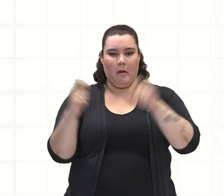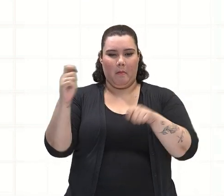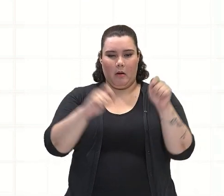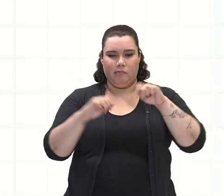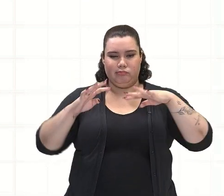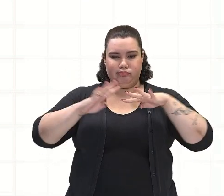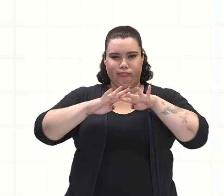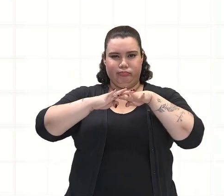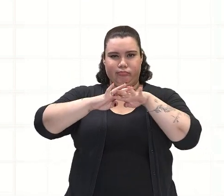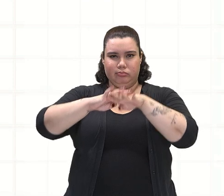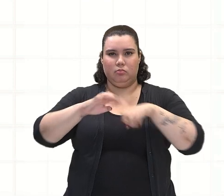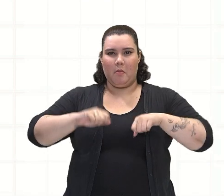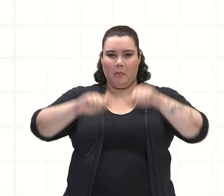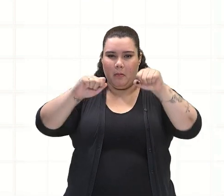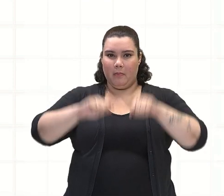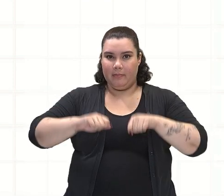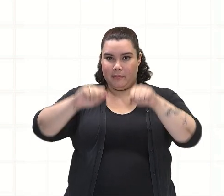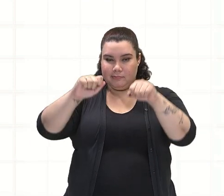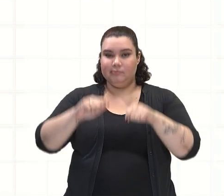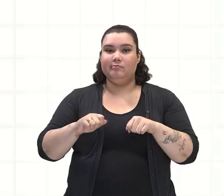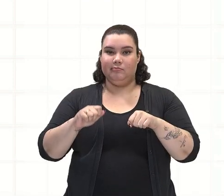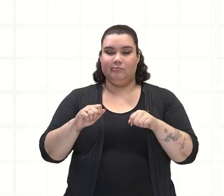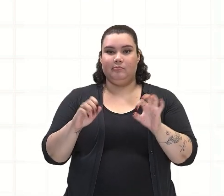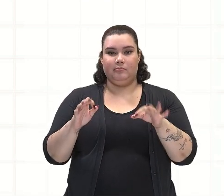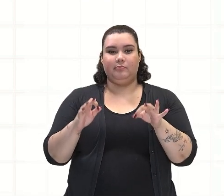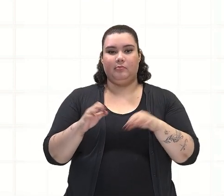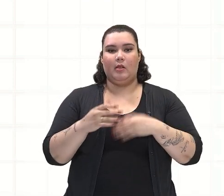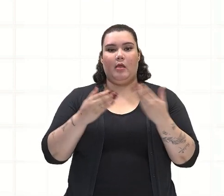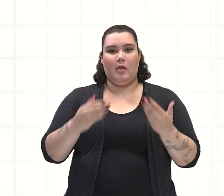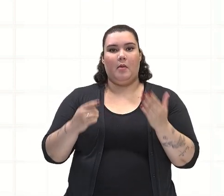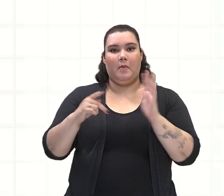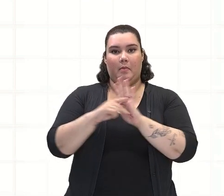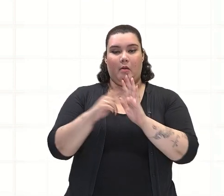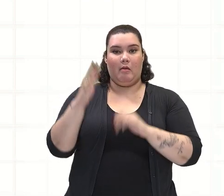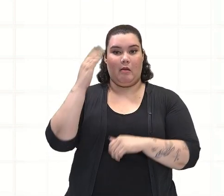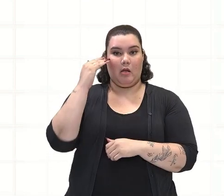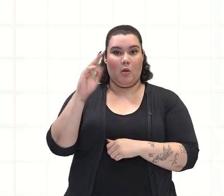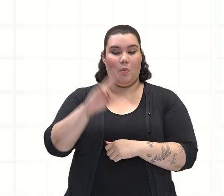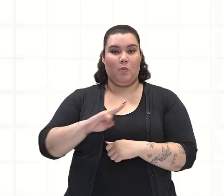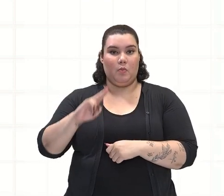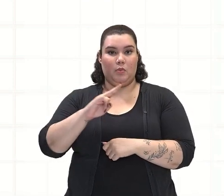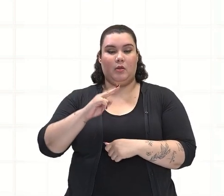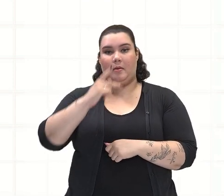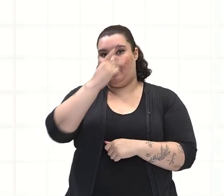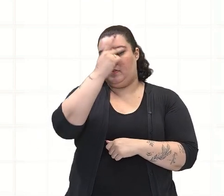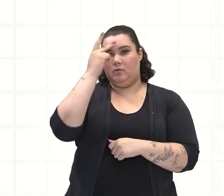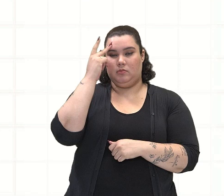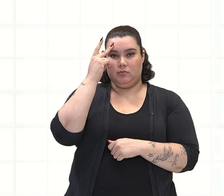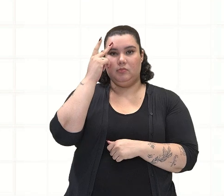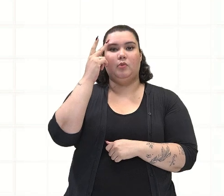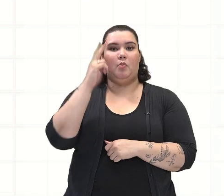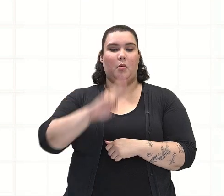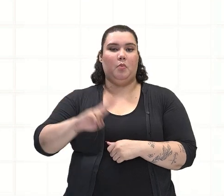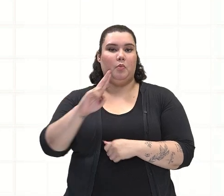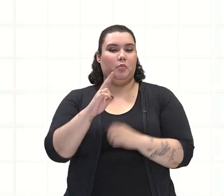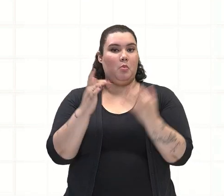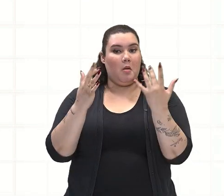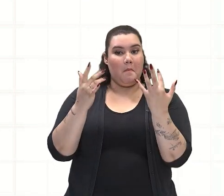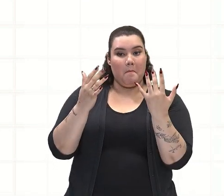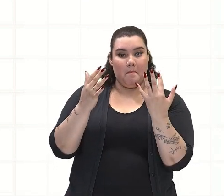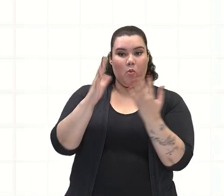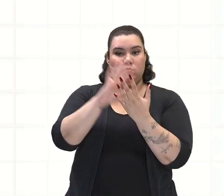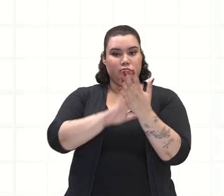tecido, tá bom? Então esse era o tear, que antes era movimentado pela força do trabalho das